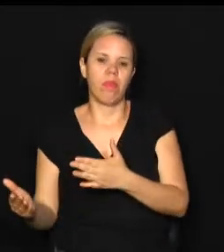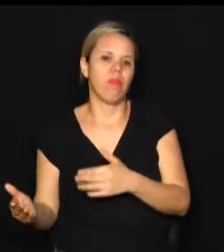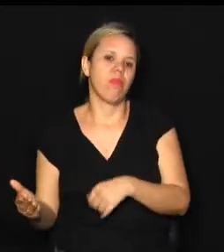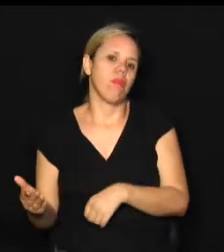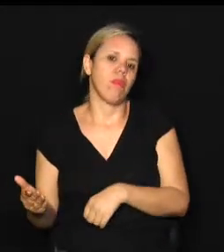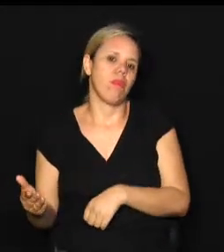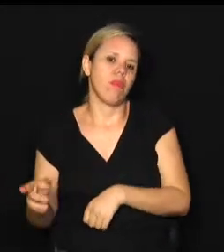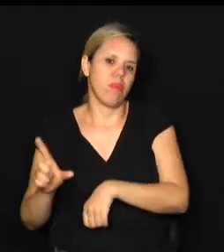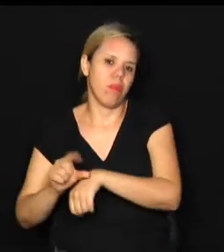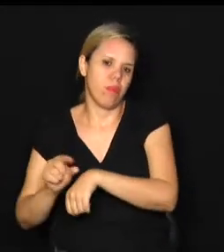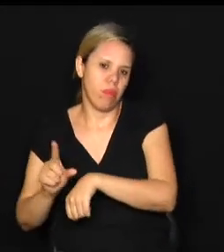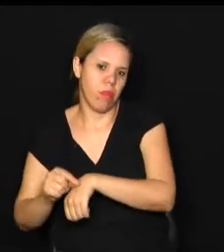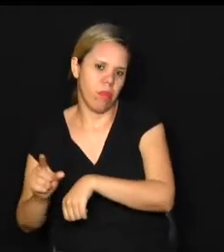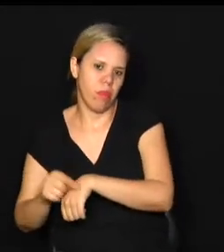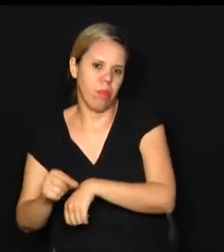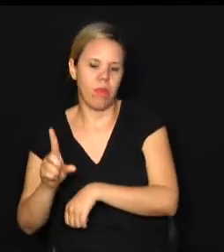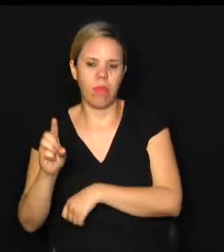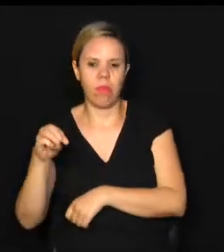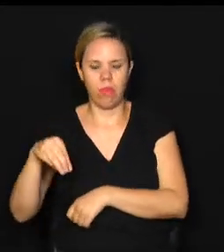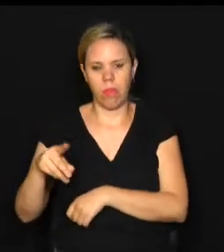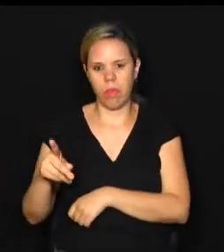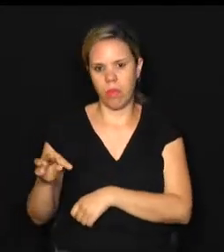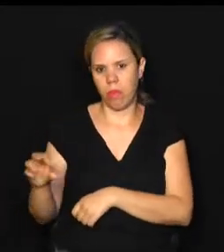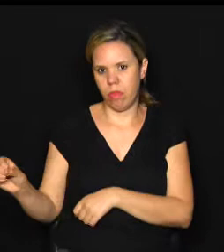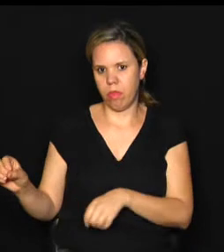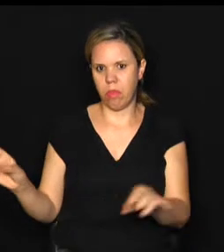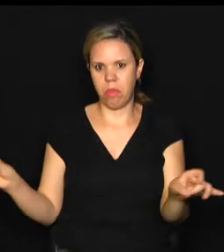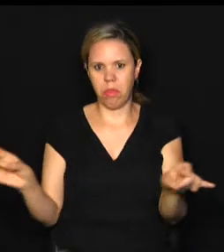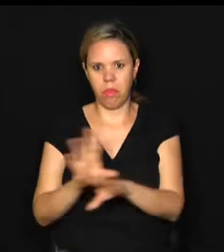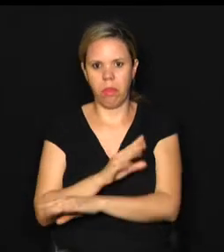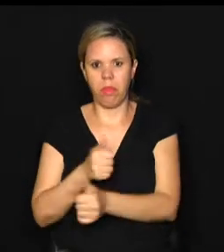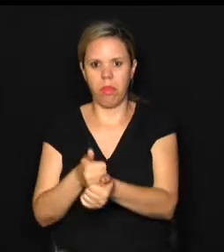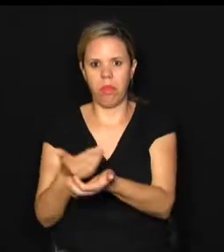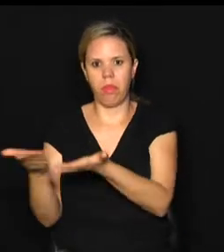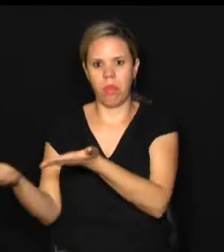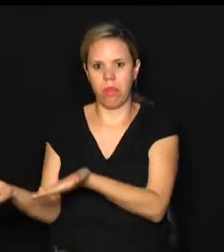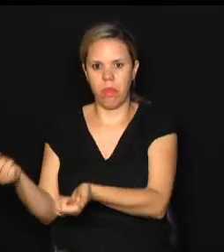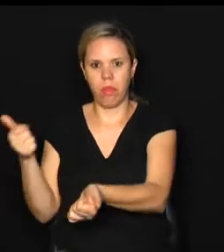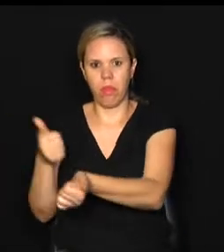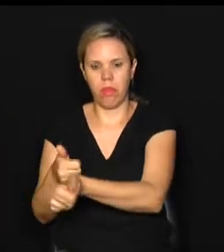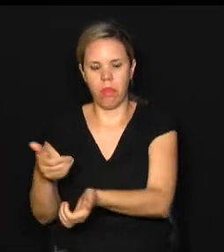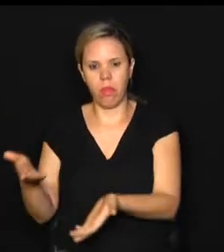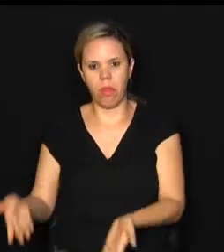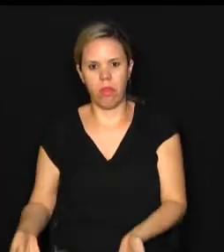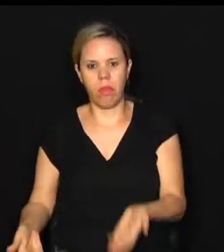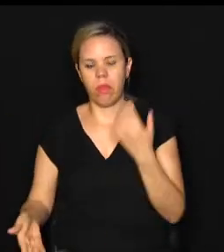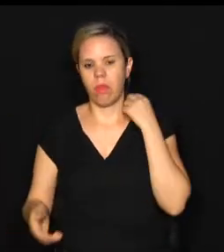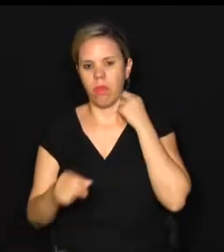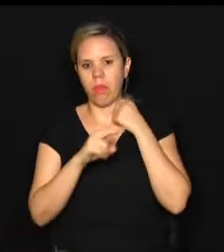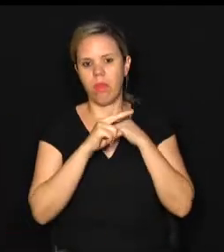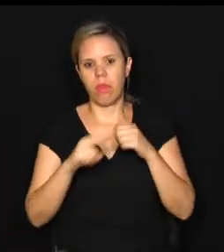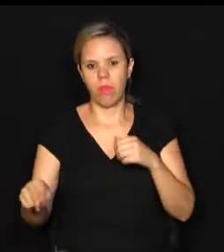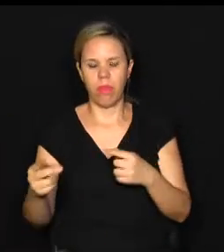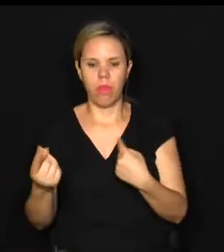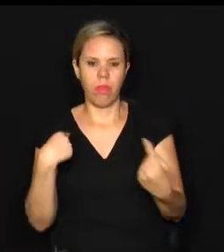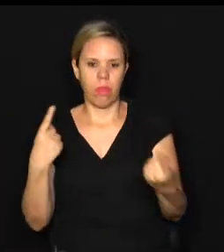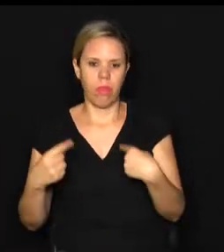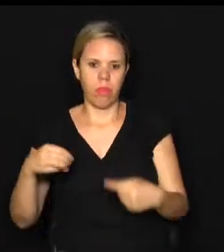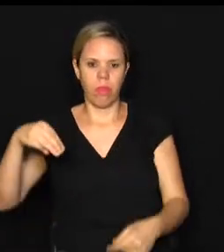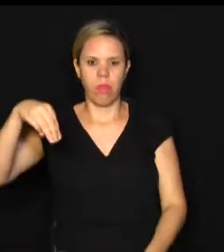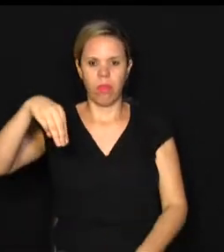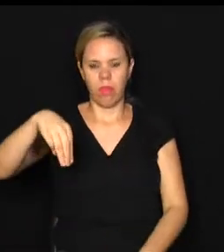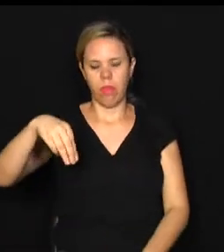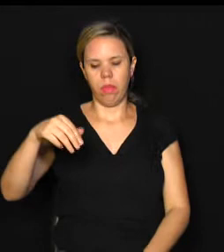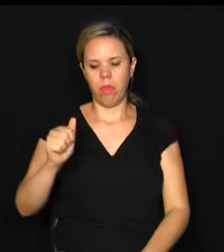e morre no meio do nada aqui, e em torno dessa rodovia chamada Mackenzie, Avenida Mackenzie, rodovia